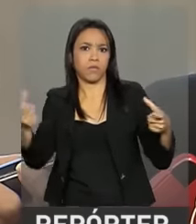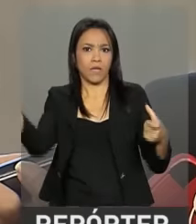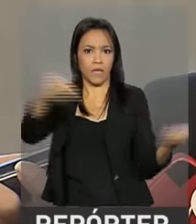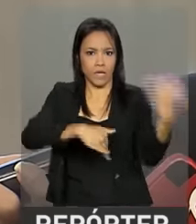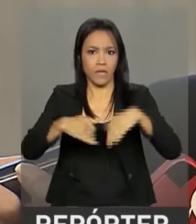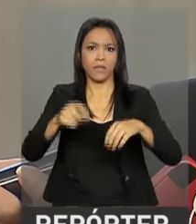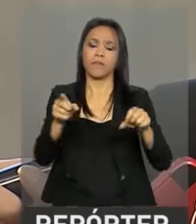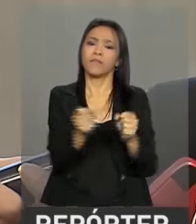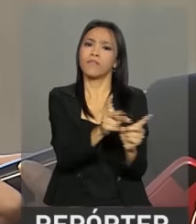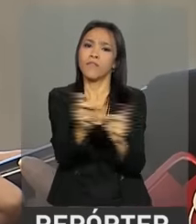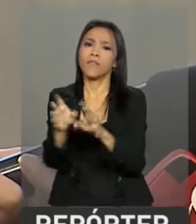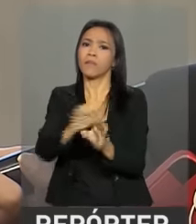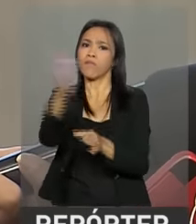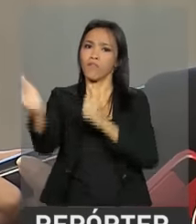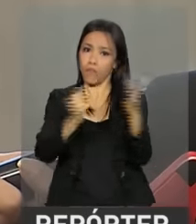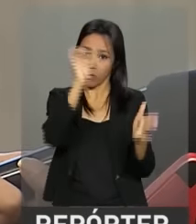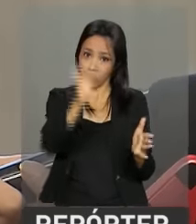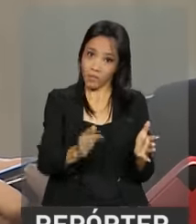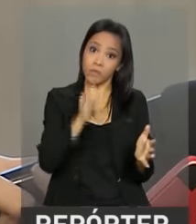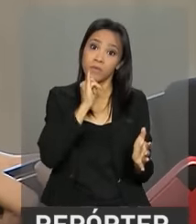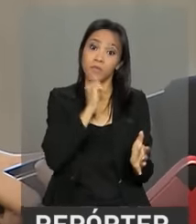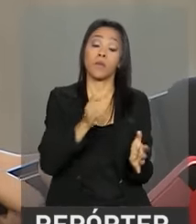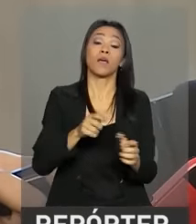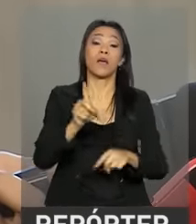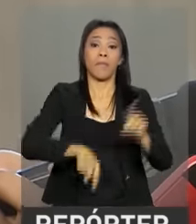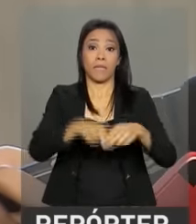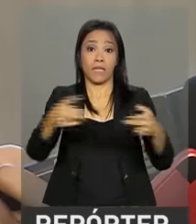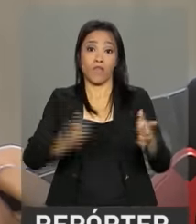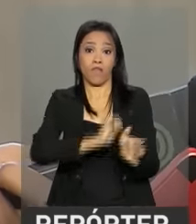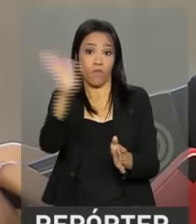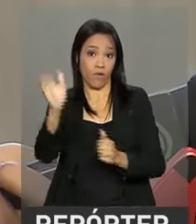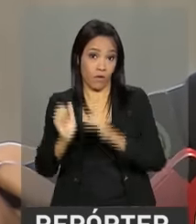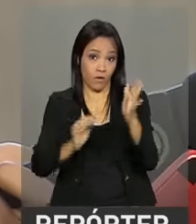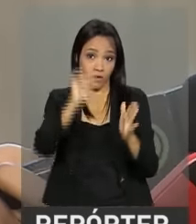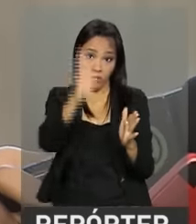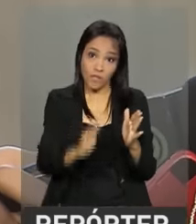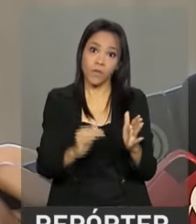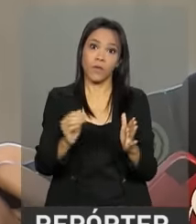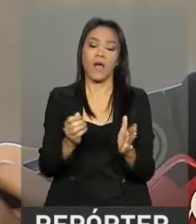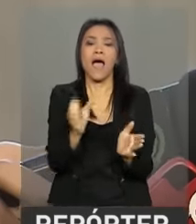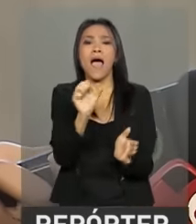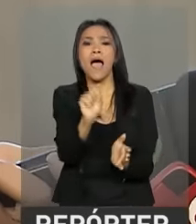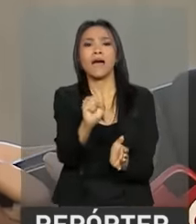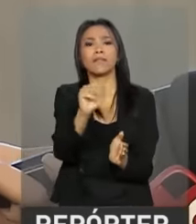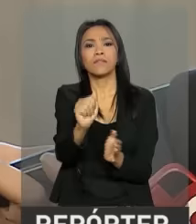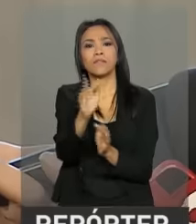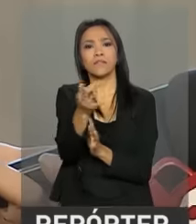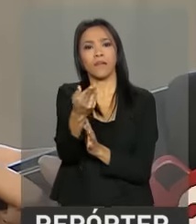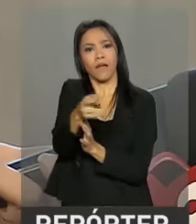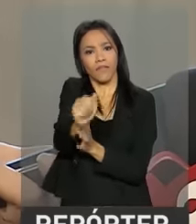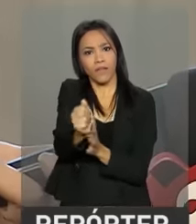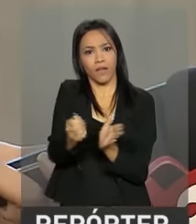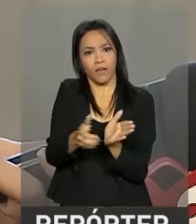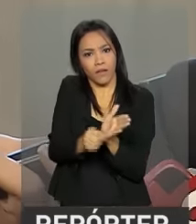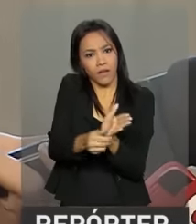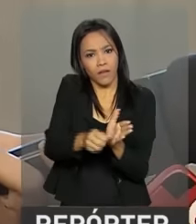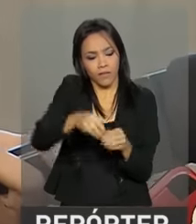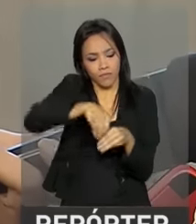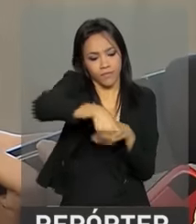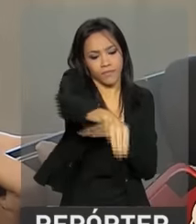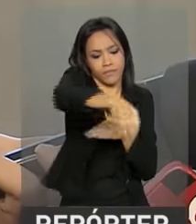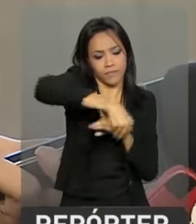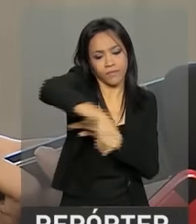das exportações a safra recorde de grãos um desempenho muito positivo de setores importantes como